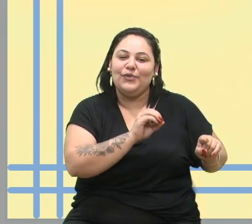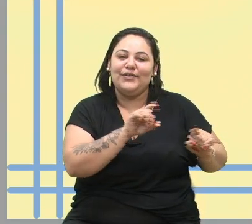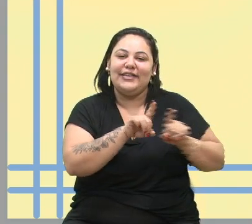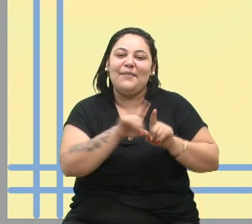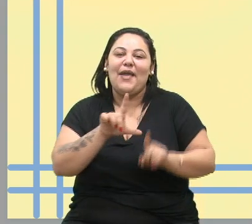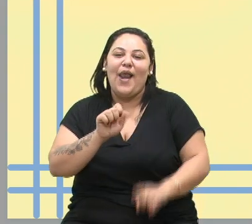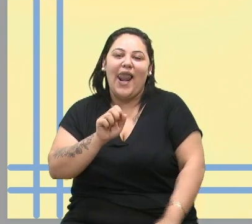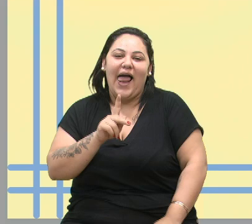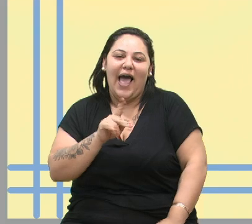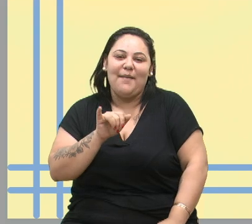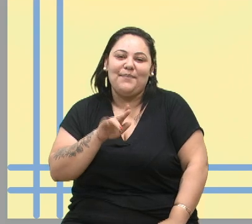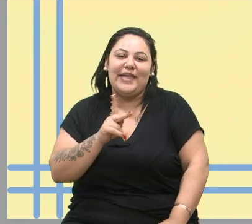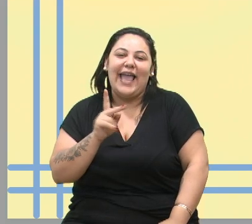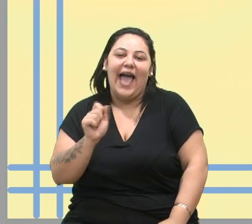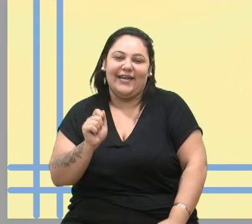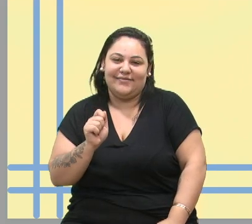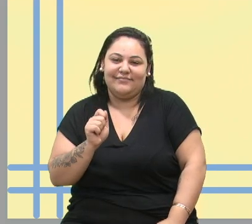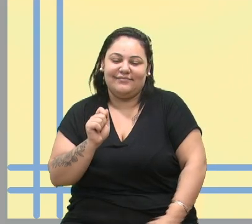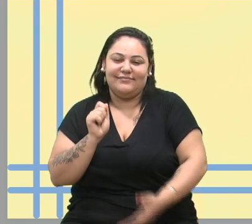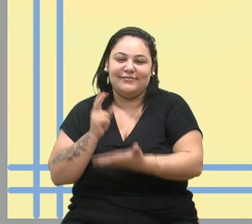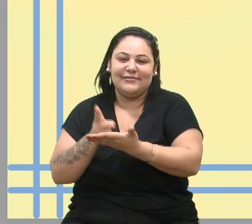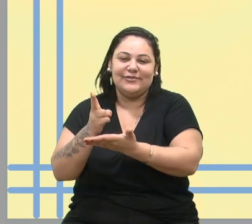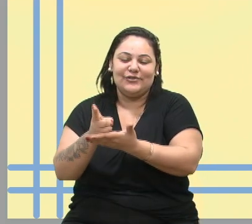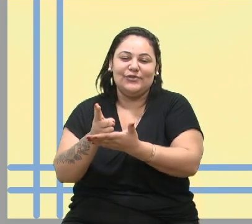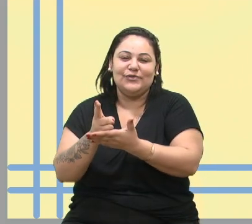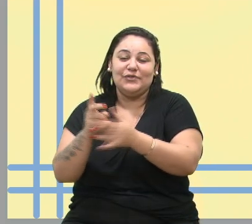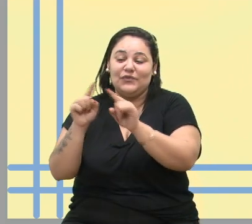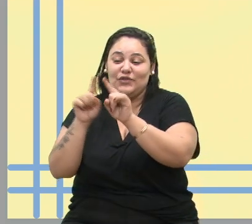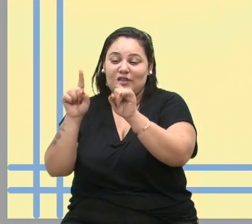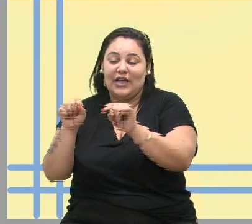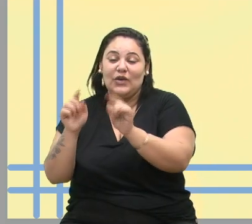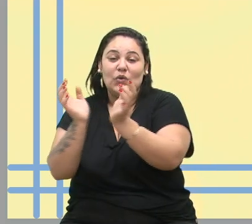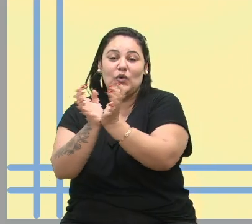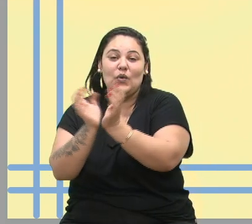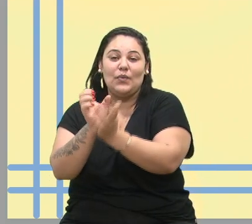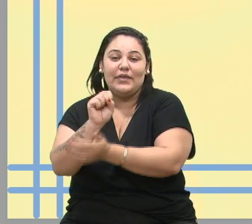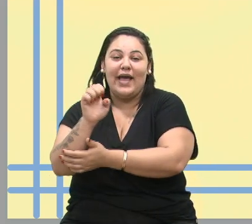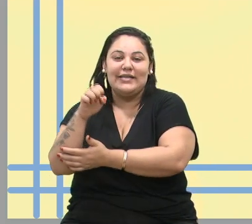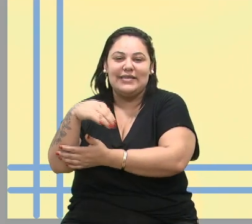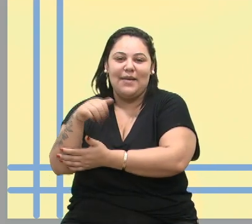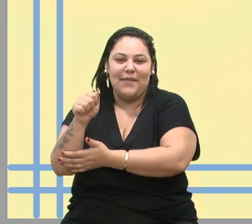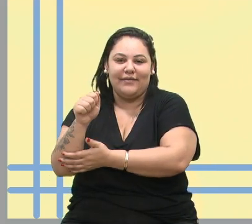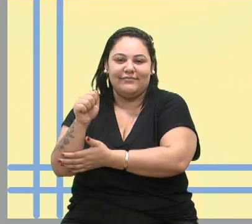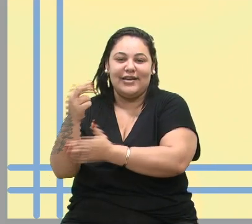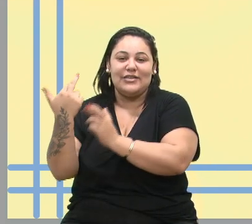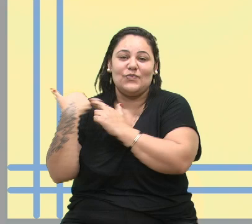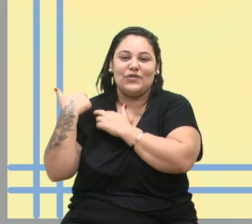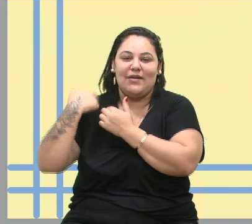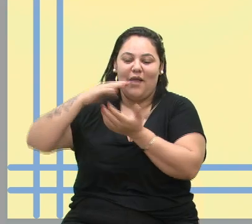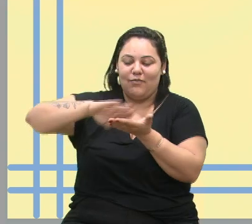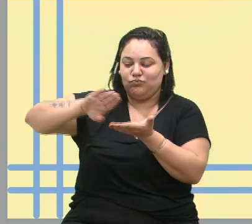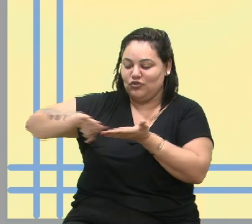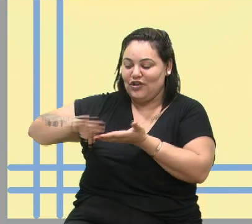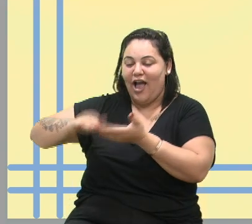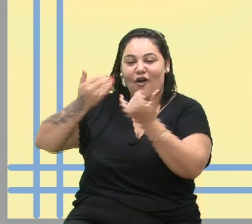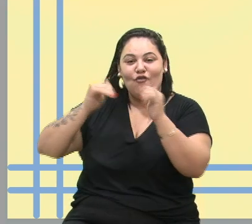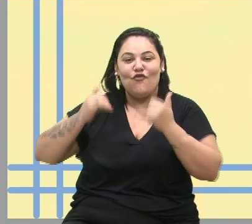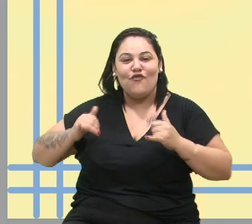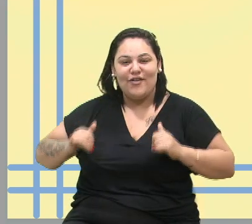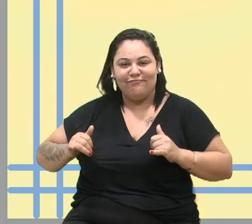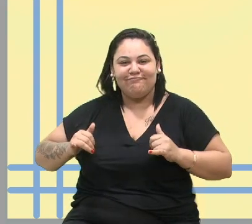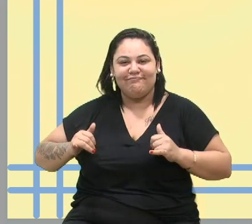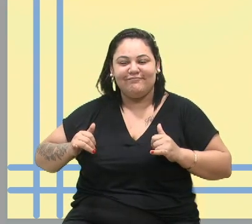que é da equipe permanente da SEMA, que será responsável pela retirada dos fios soltos caídos em nossa